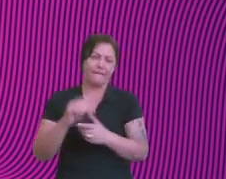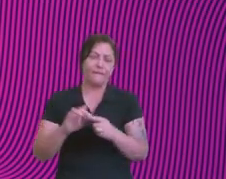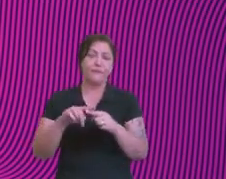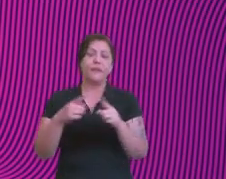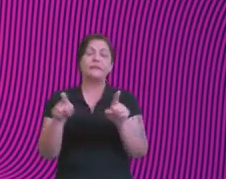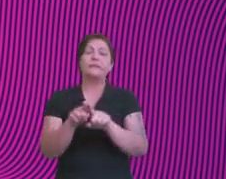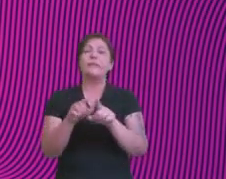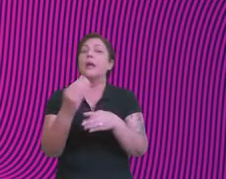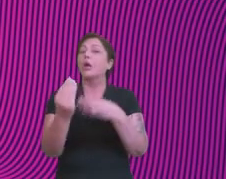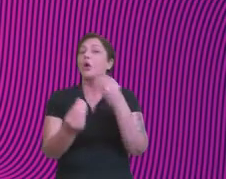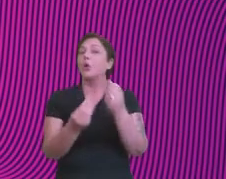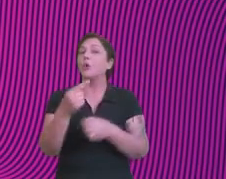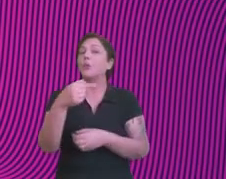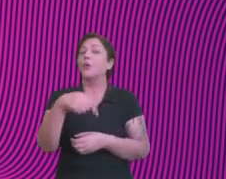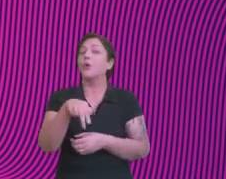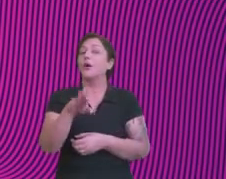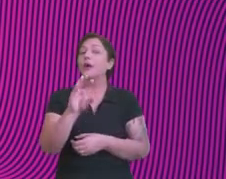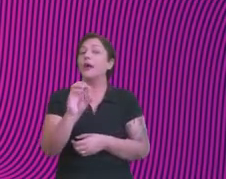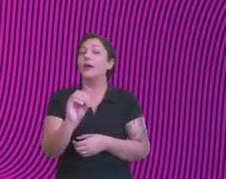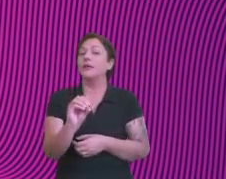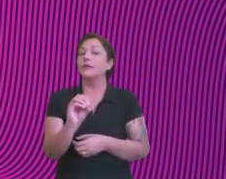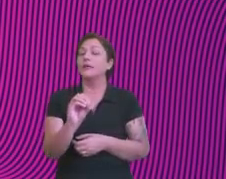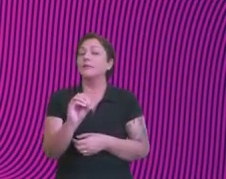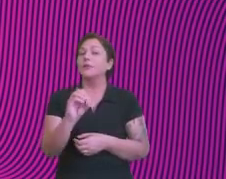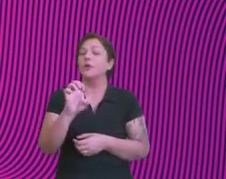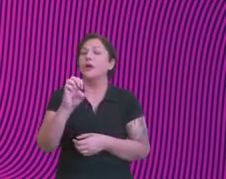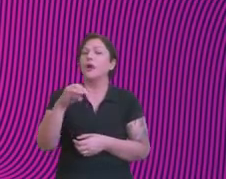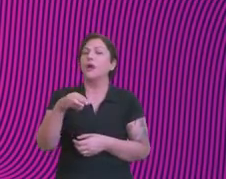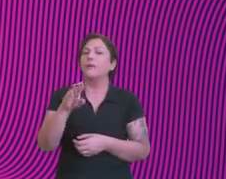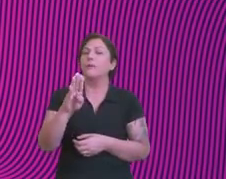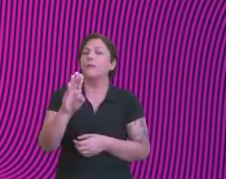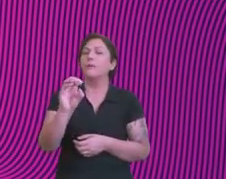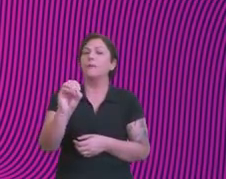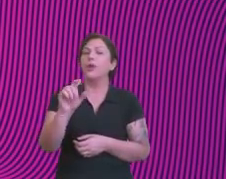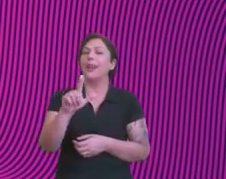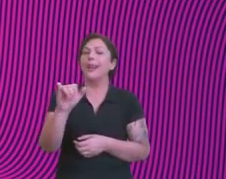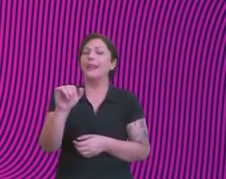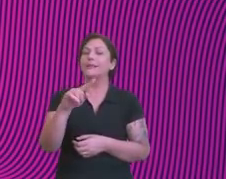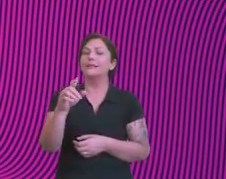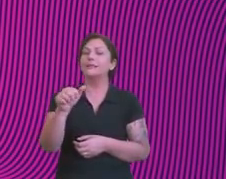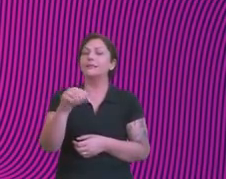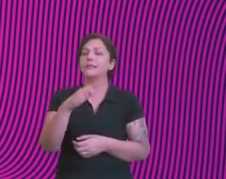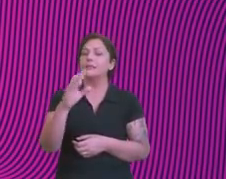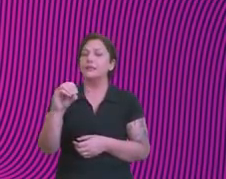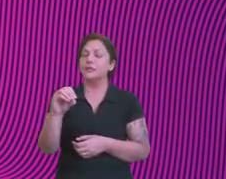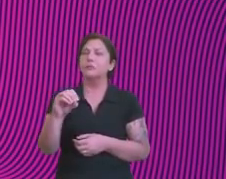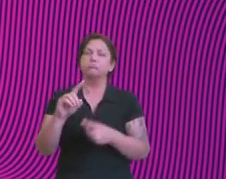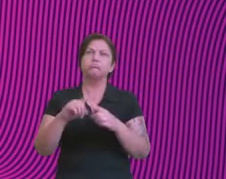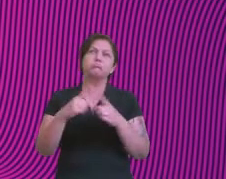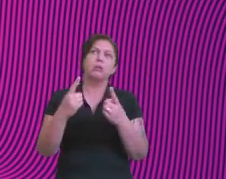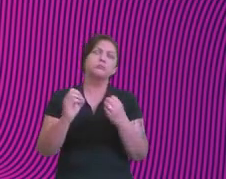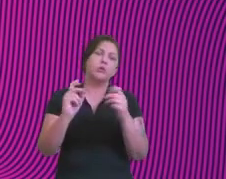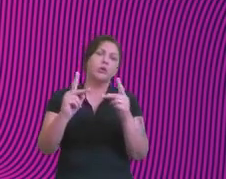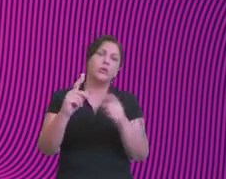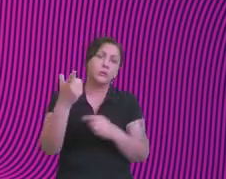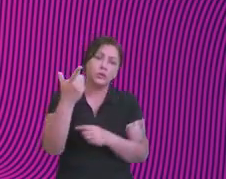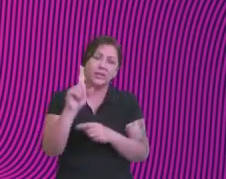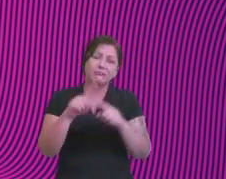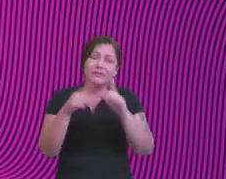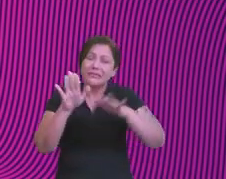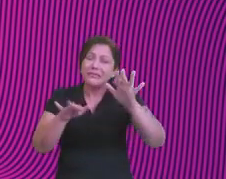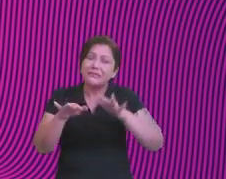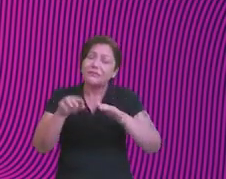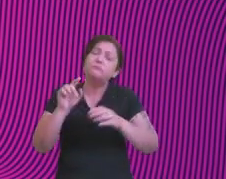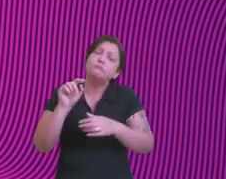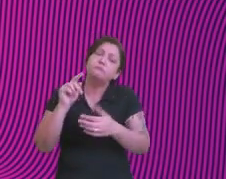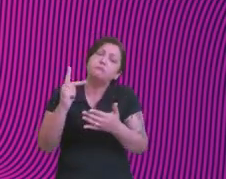quimioembolização com irinotecan, que os resultados não, de certa forma, em alguns momentos não são tão animadores, mas é uma possibilidade